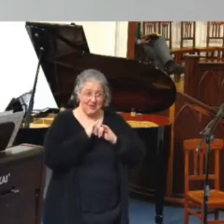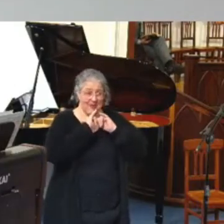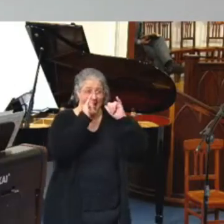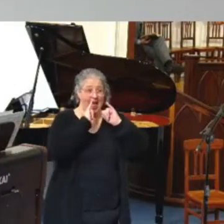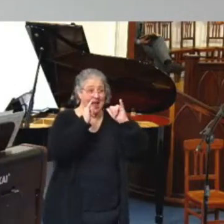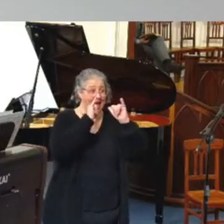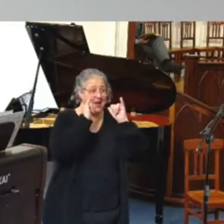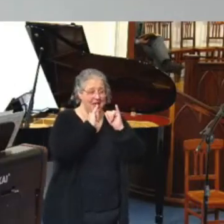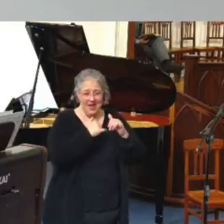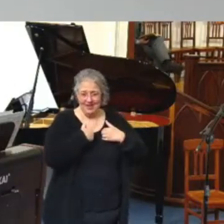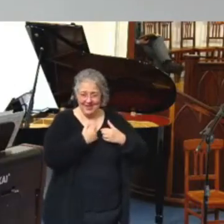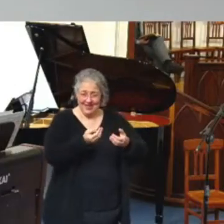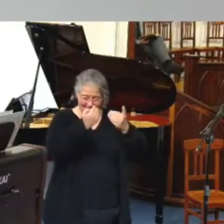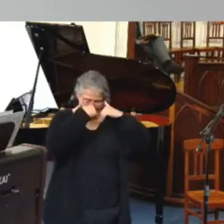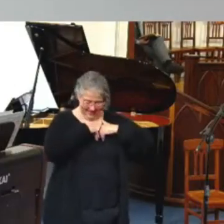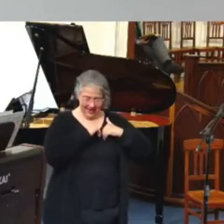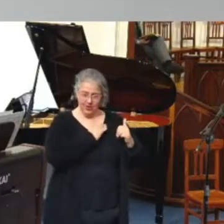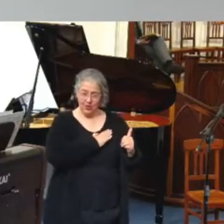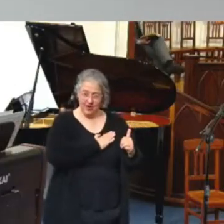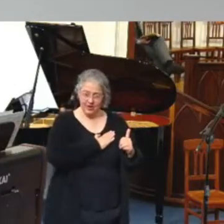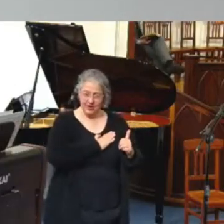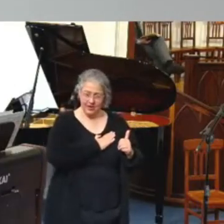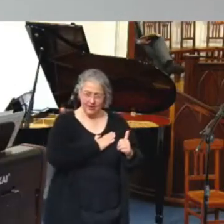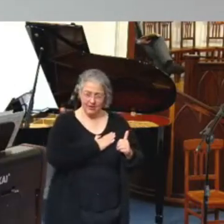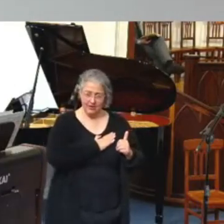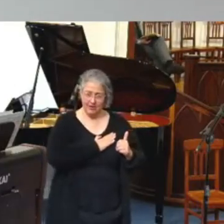reinar nesse ser.